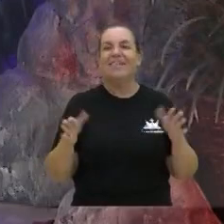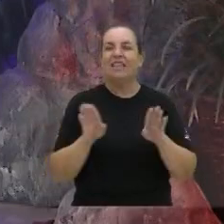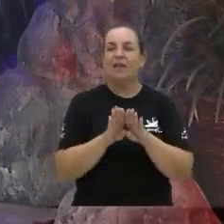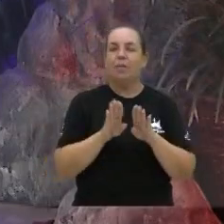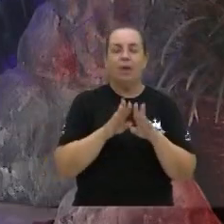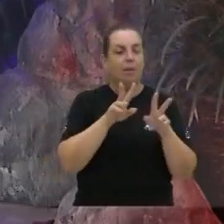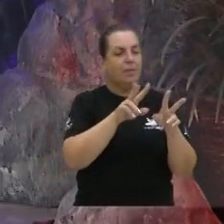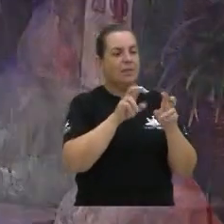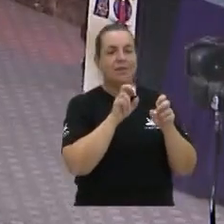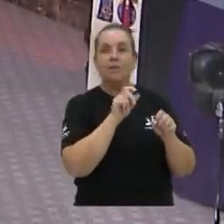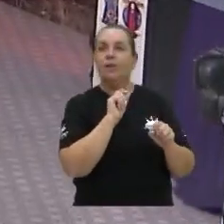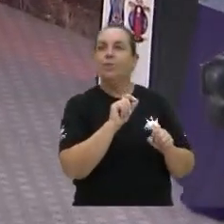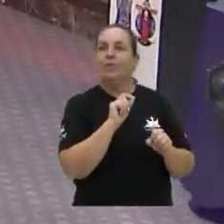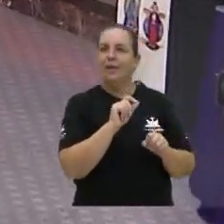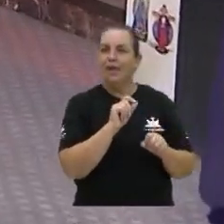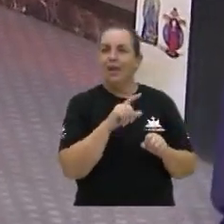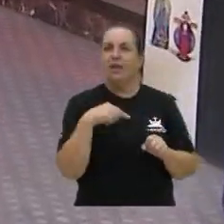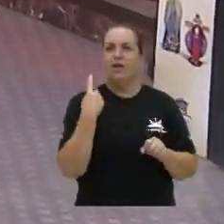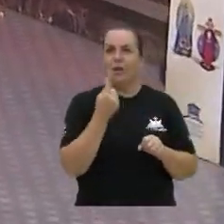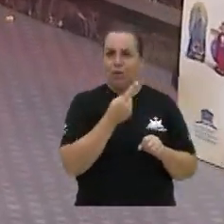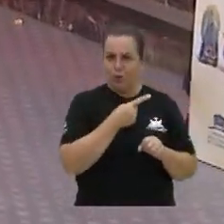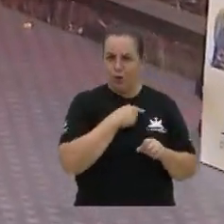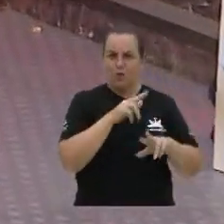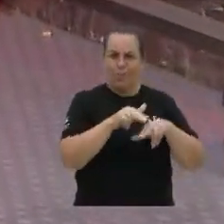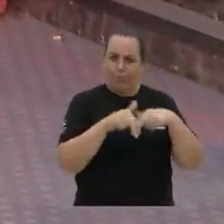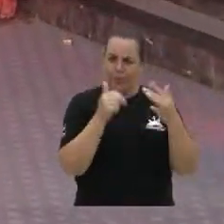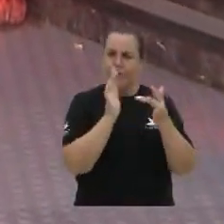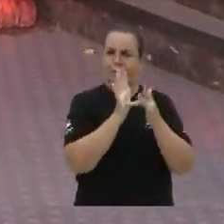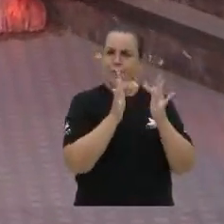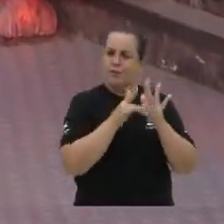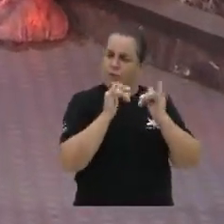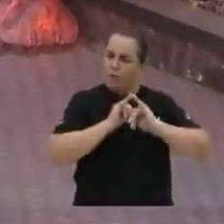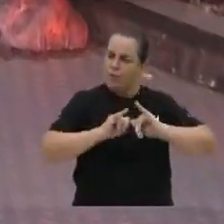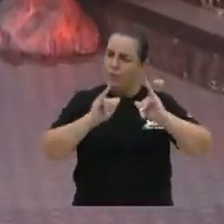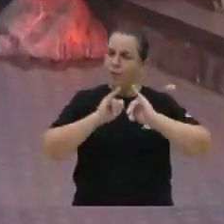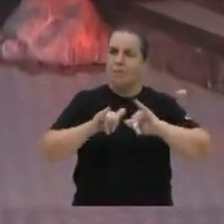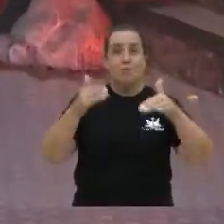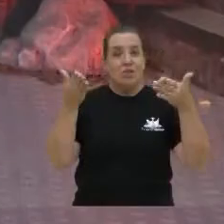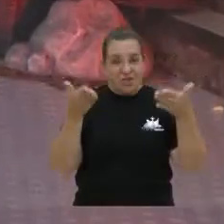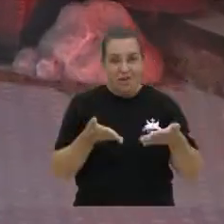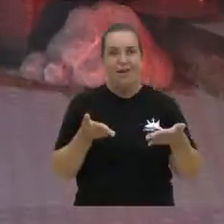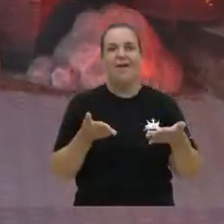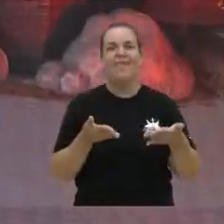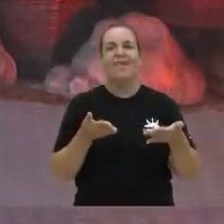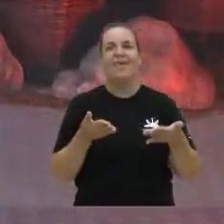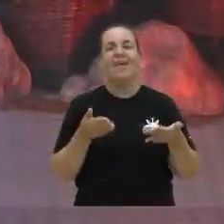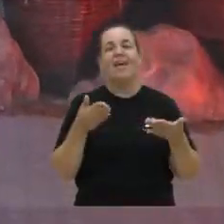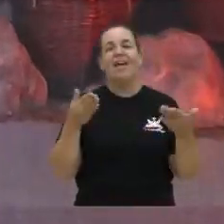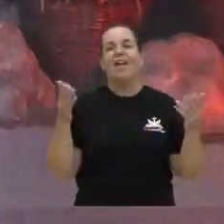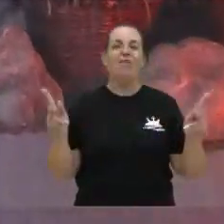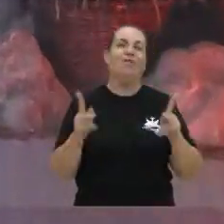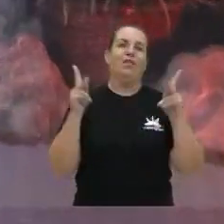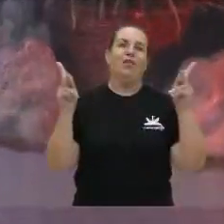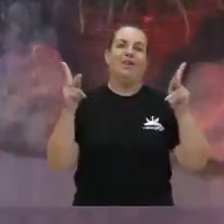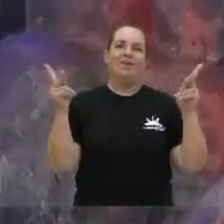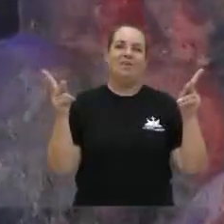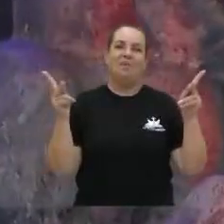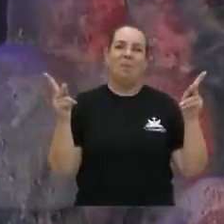perceber que vamos em Cristo proclamar, já proclamando a vitória.